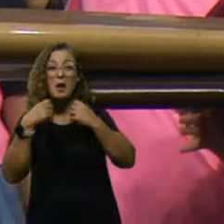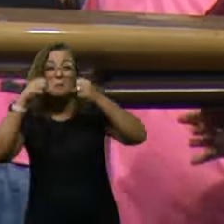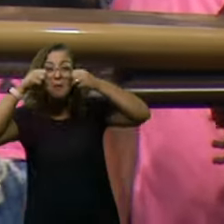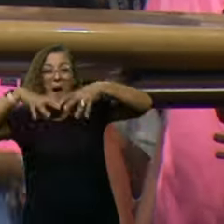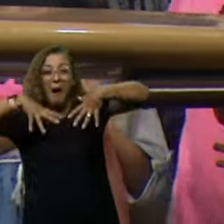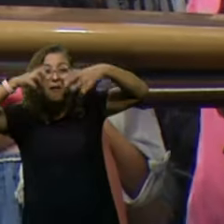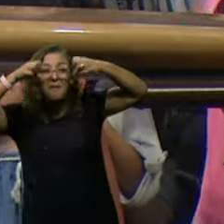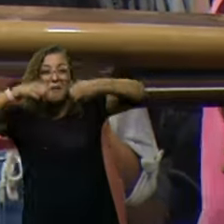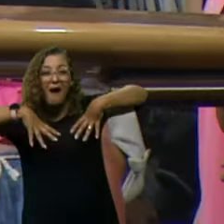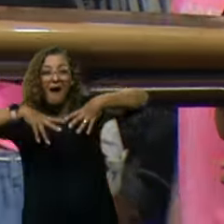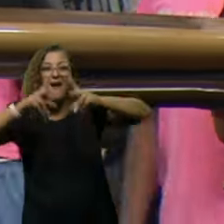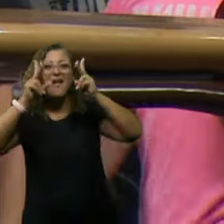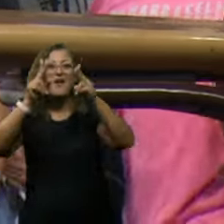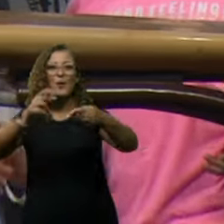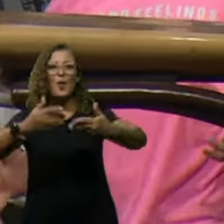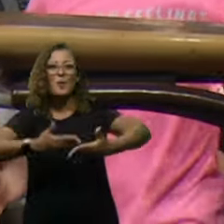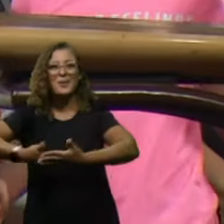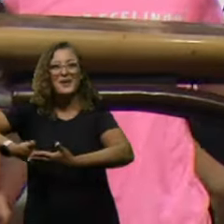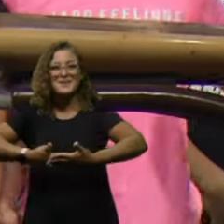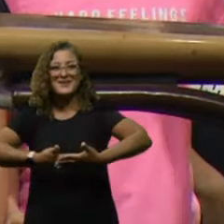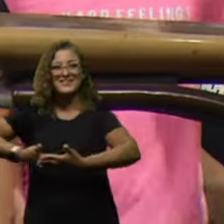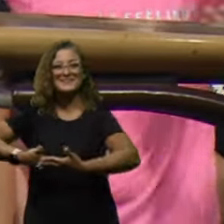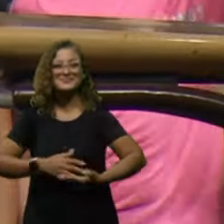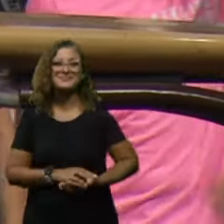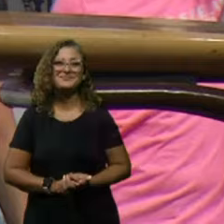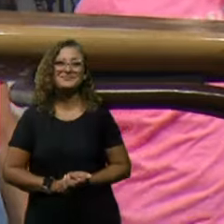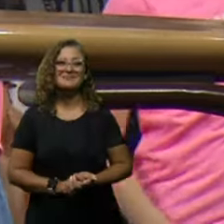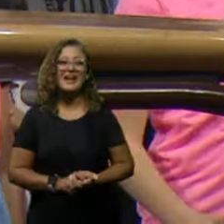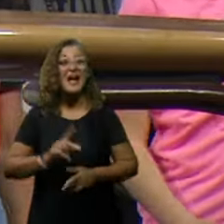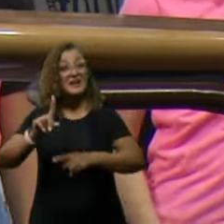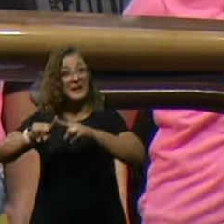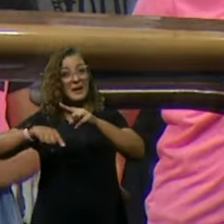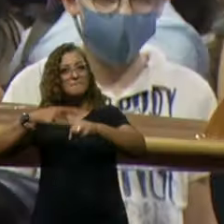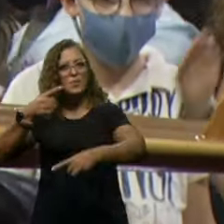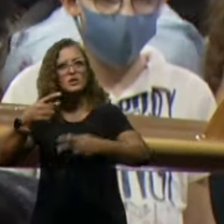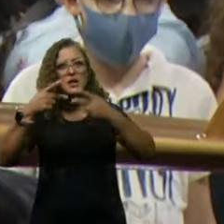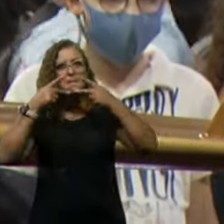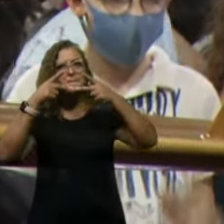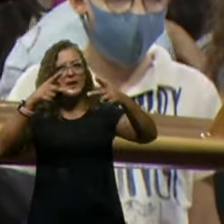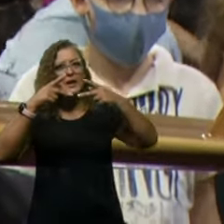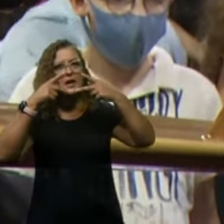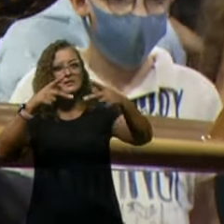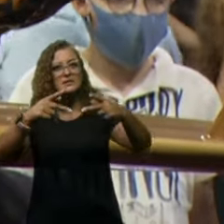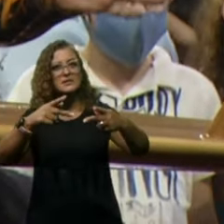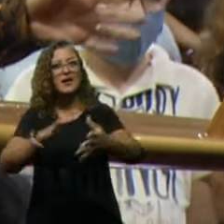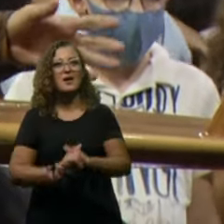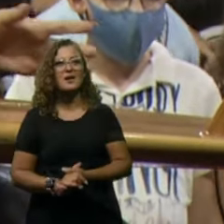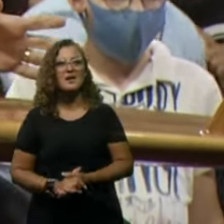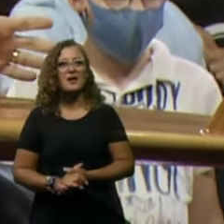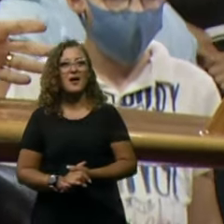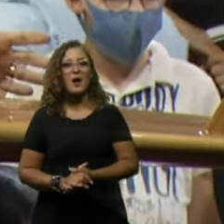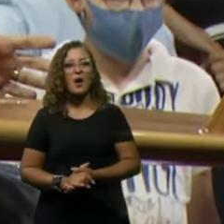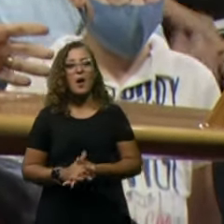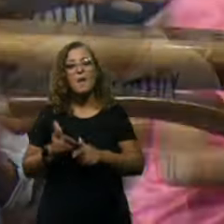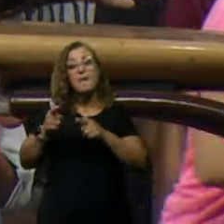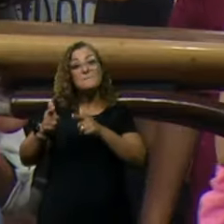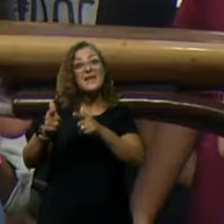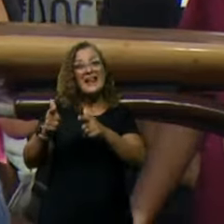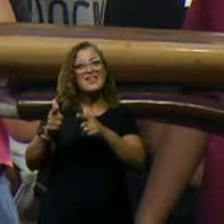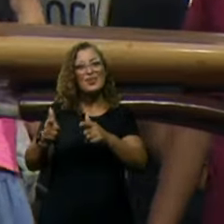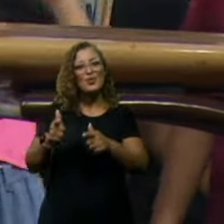E aí E aí vem e eu vou dar um apelido para ela aqui na Bola de